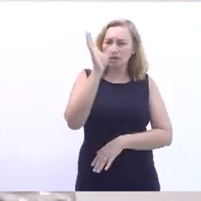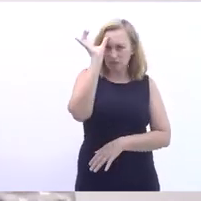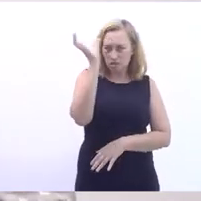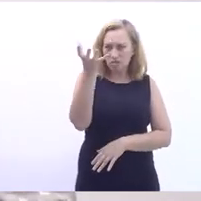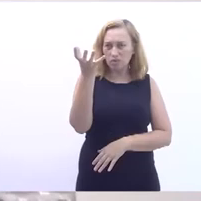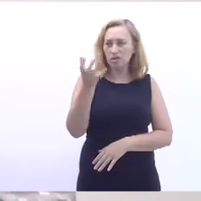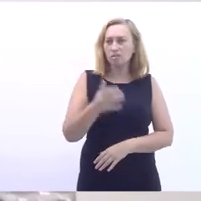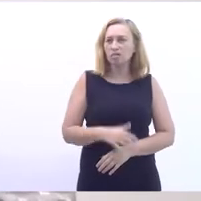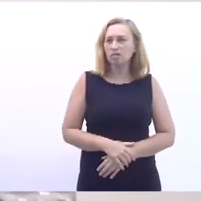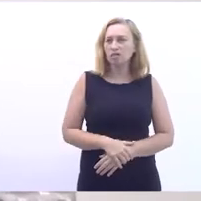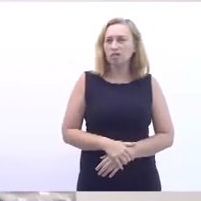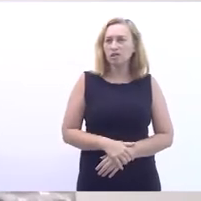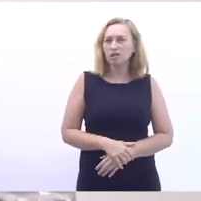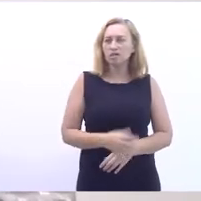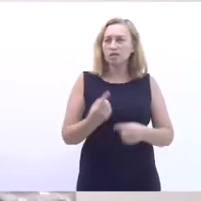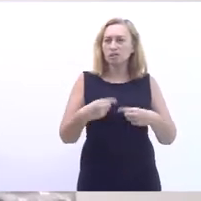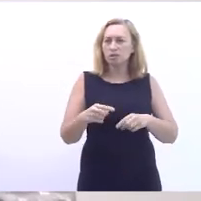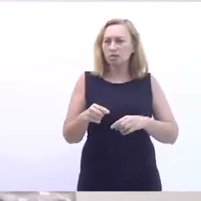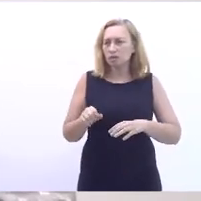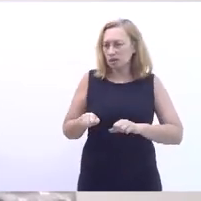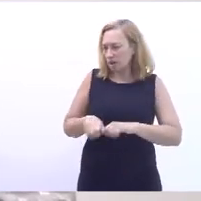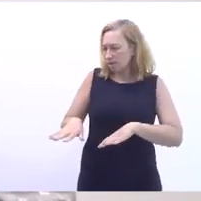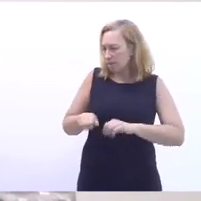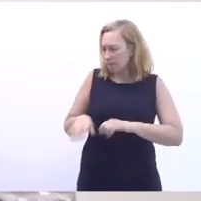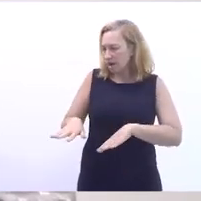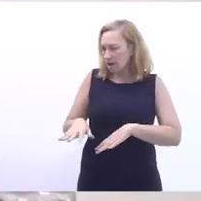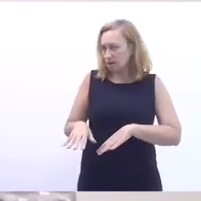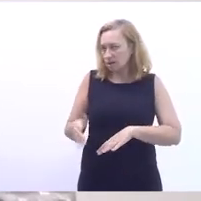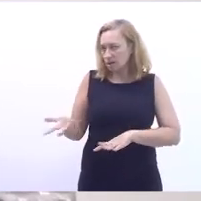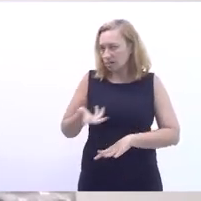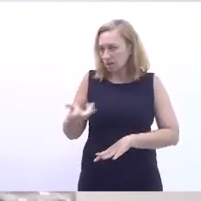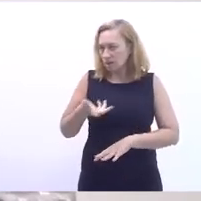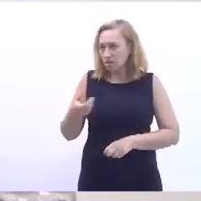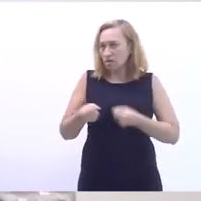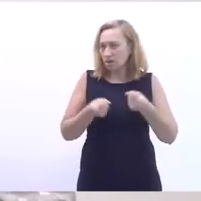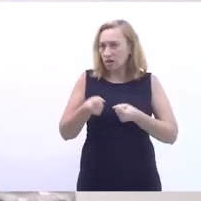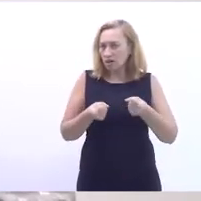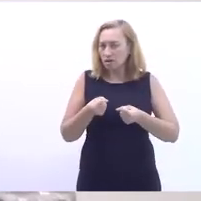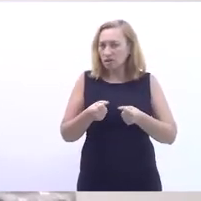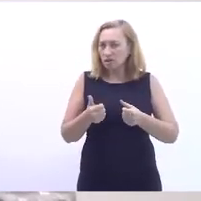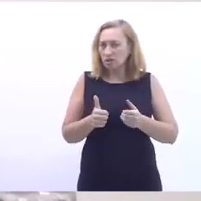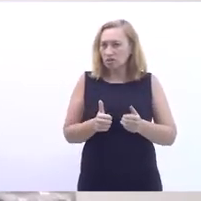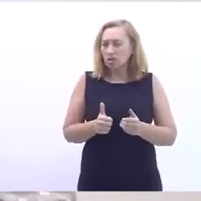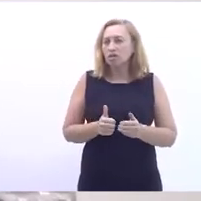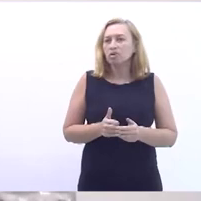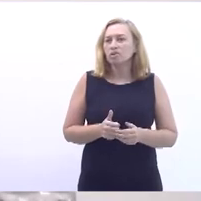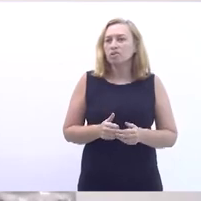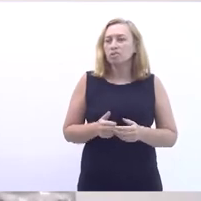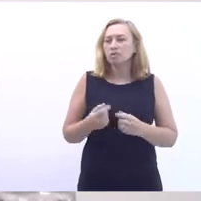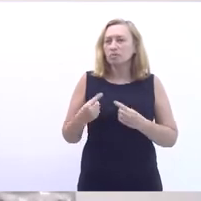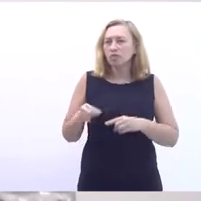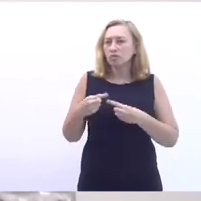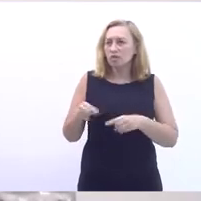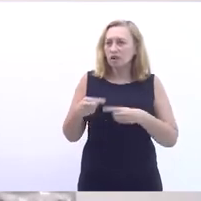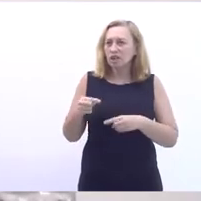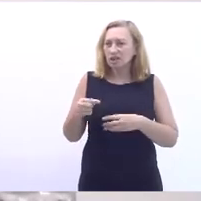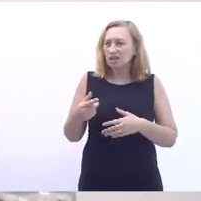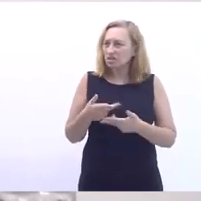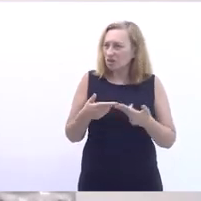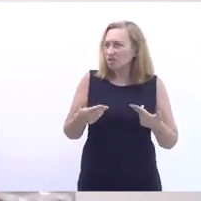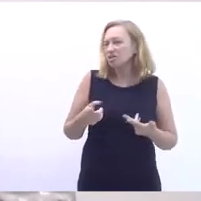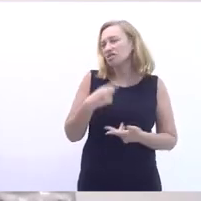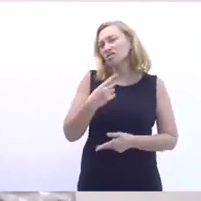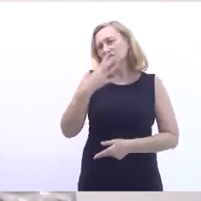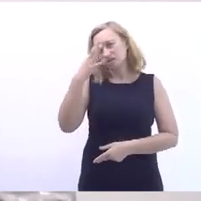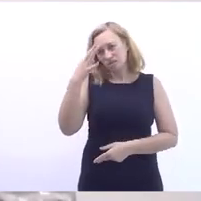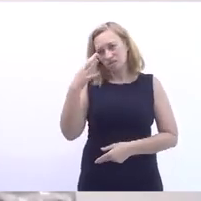entrar bater de frente com marcha acelerar o carro dele de frente para marcha provocando aquela velha coisa que a gente